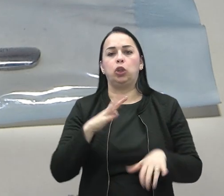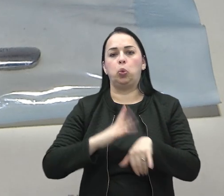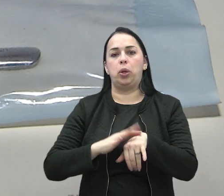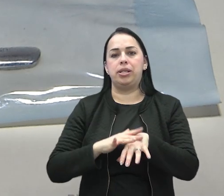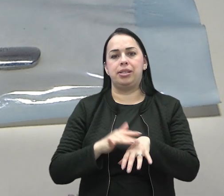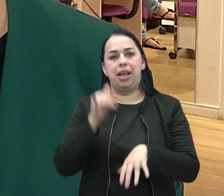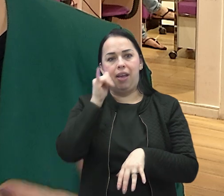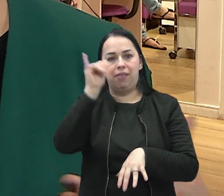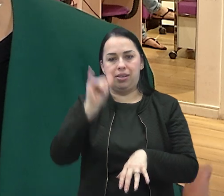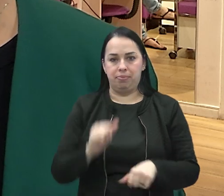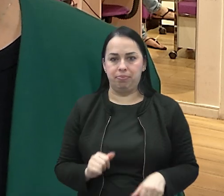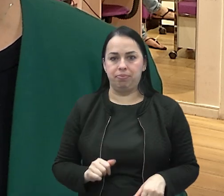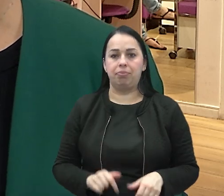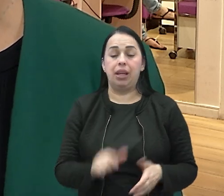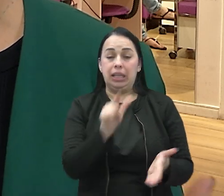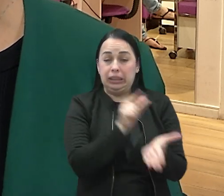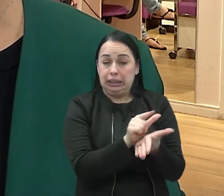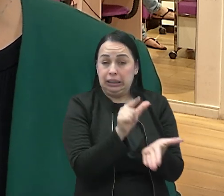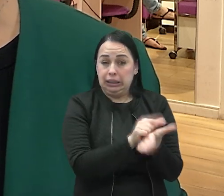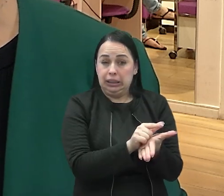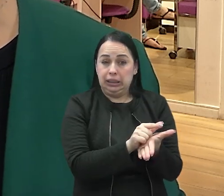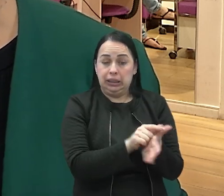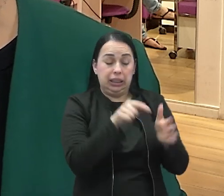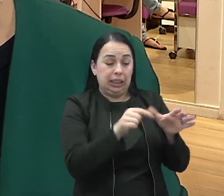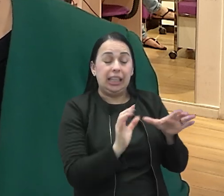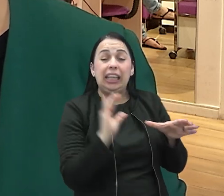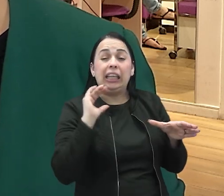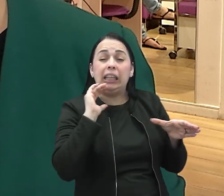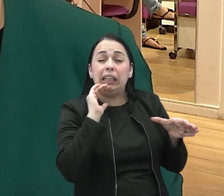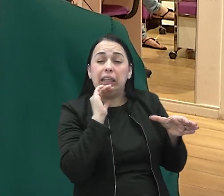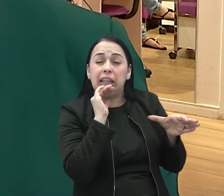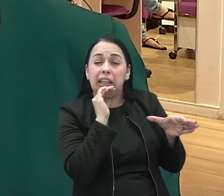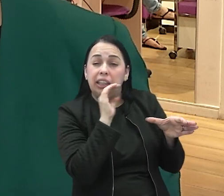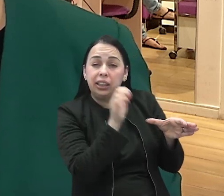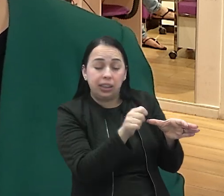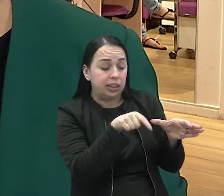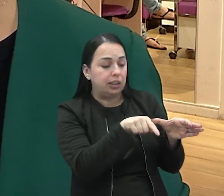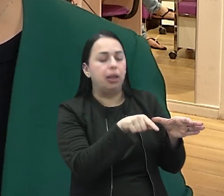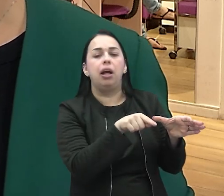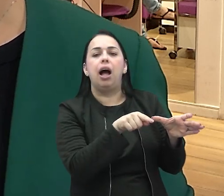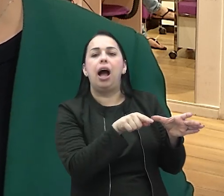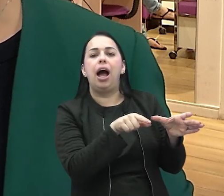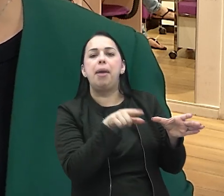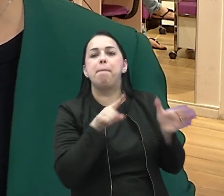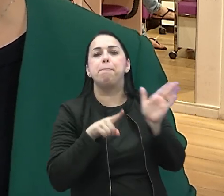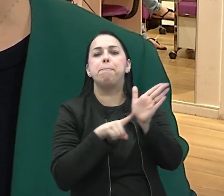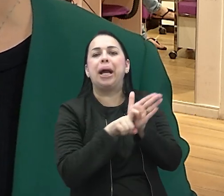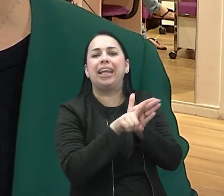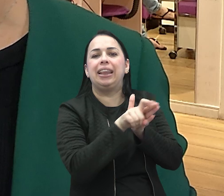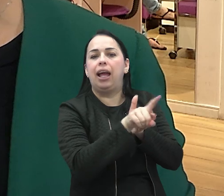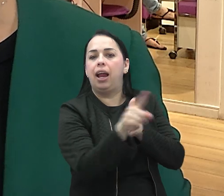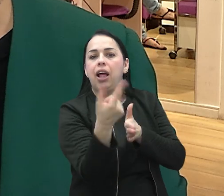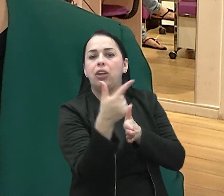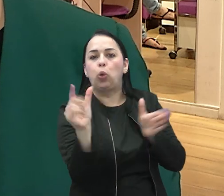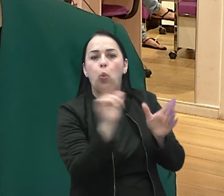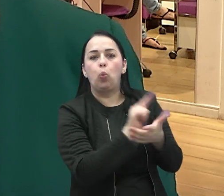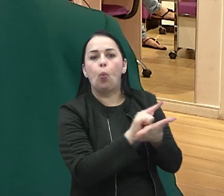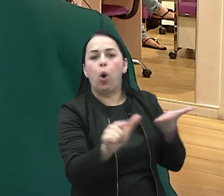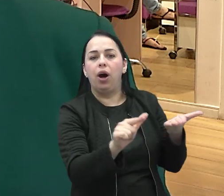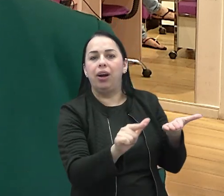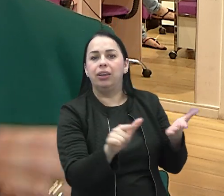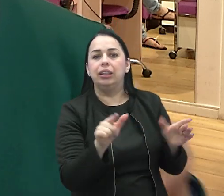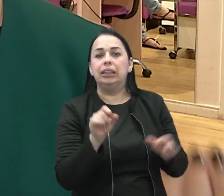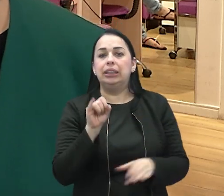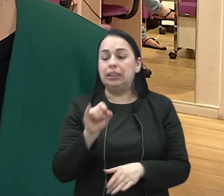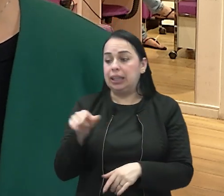prevenir a doença. A autoclavagem, a esterilização dos materiais é que garante que esse material realmente está inerte, que você não vai ter contaminação.